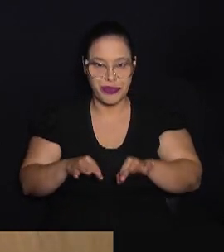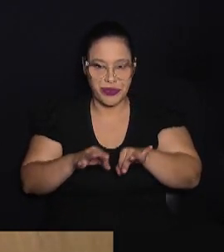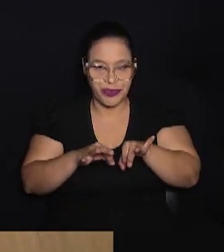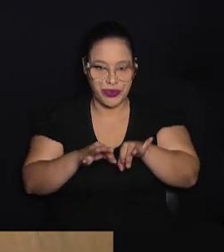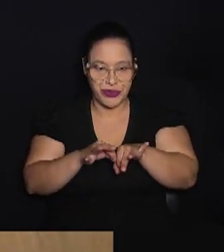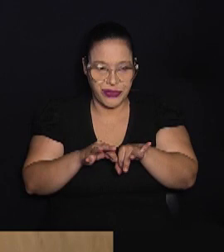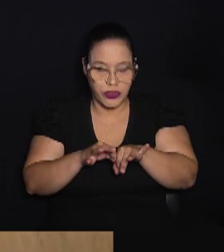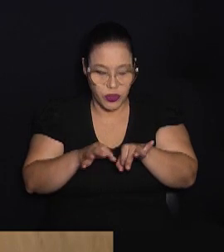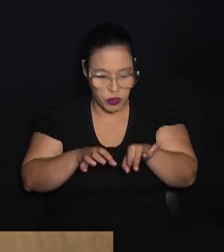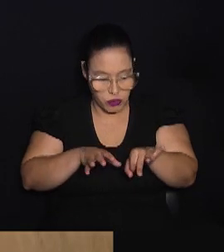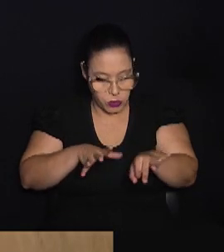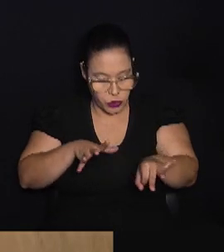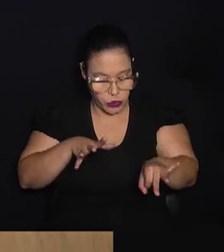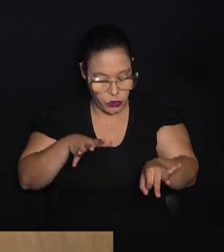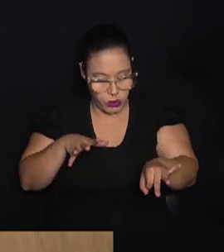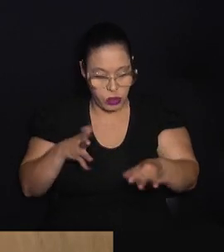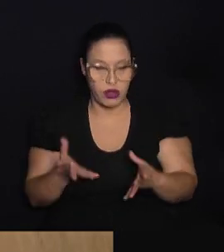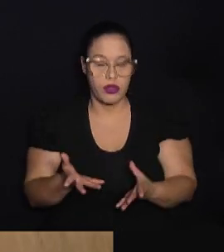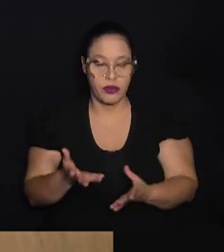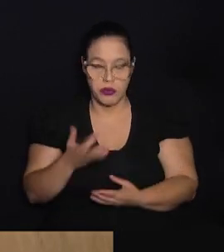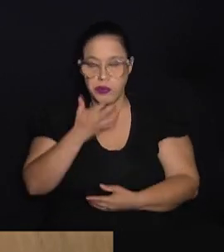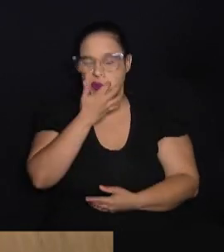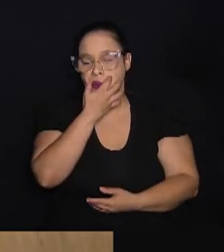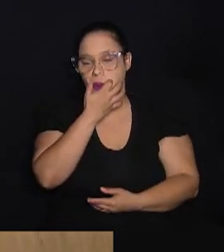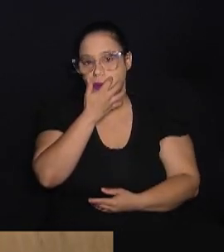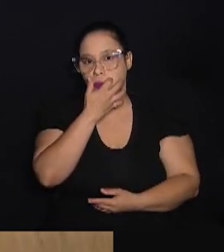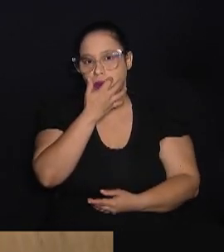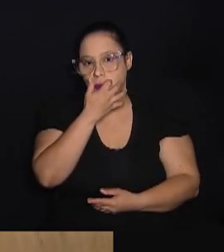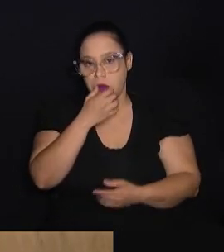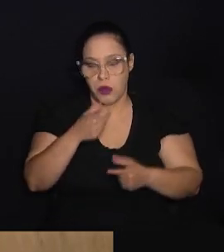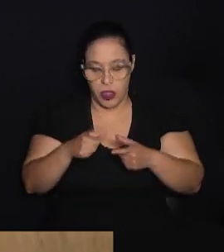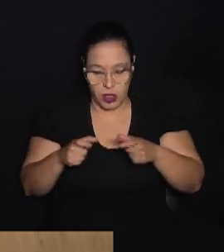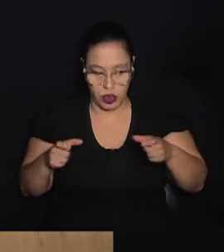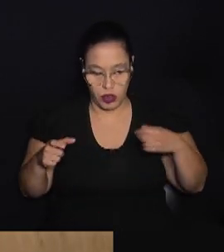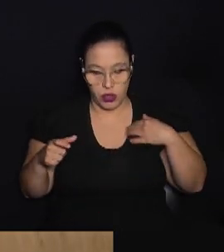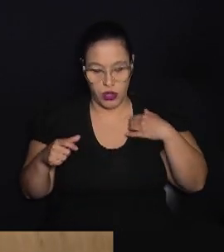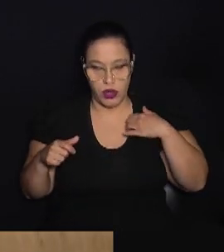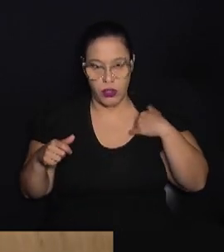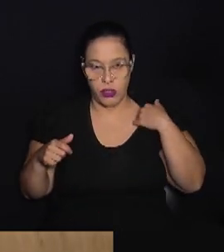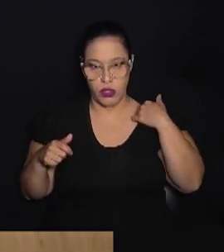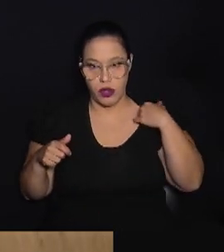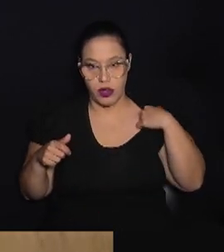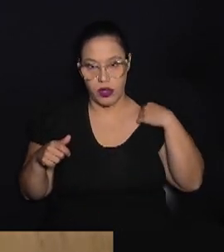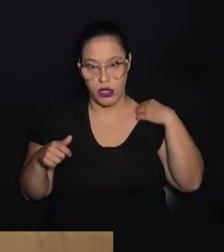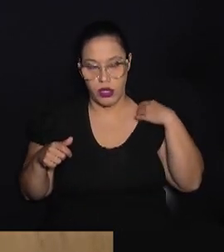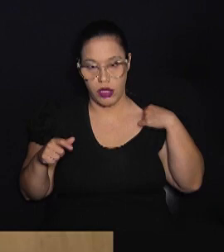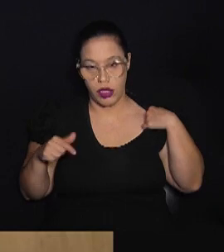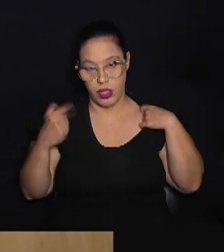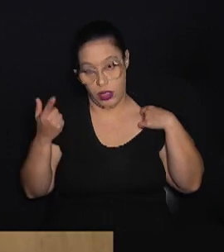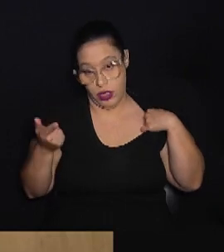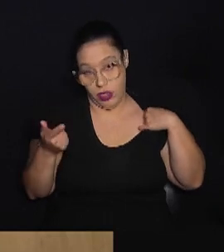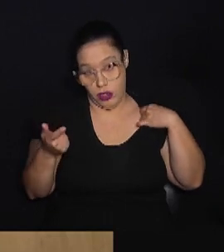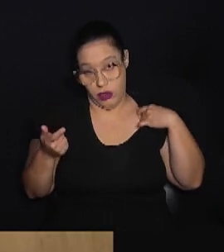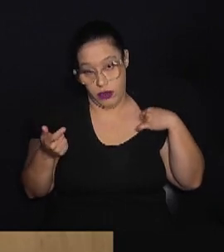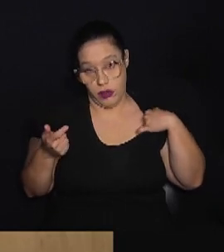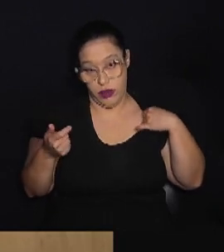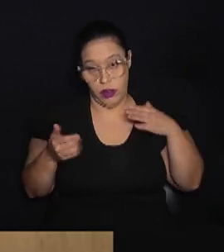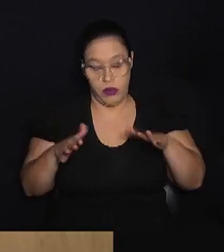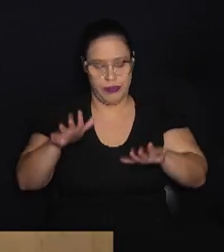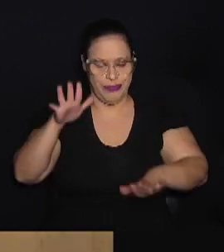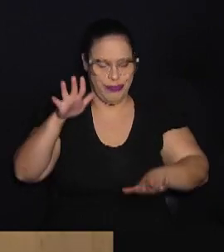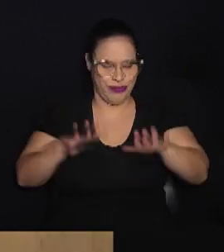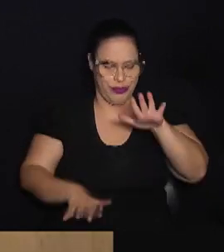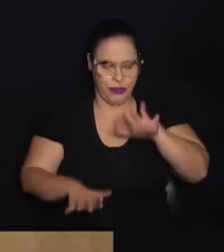mais exposto a essa quantidade maior de estrógeno no seu organismo, além de haver um desbalanço